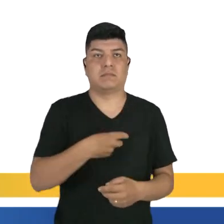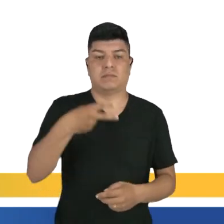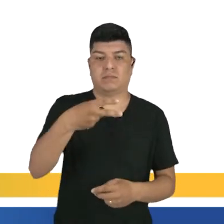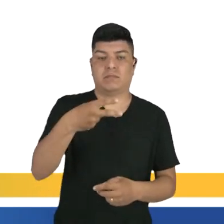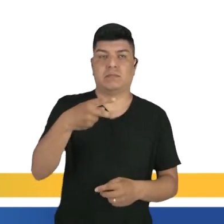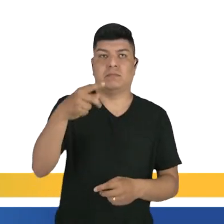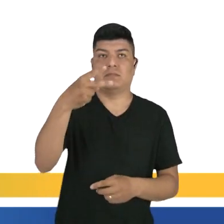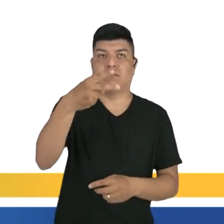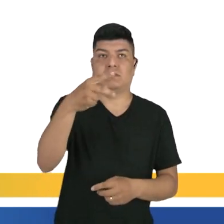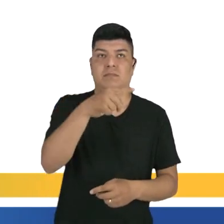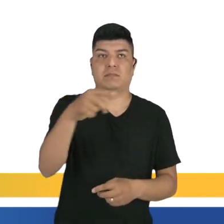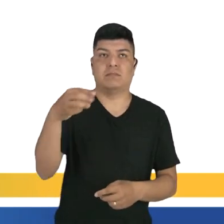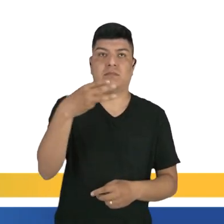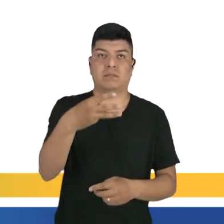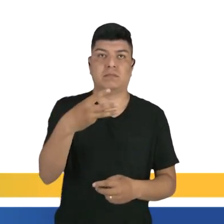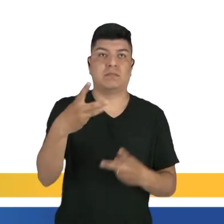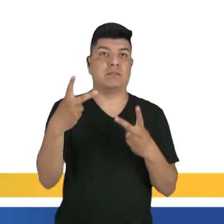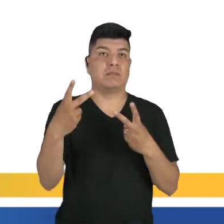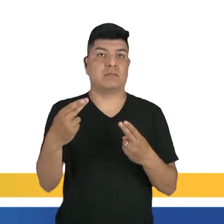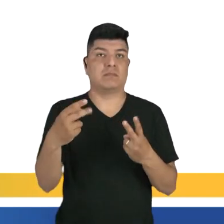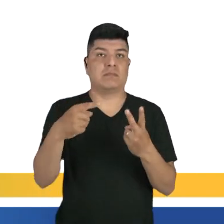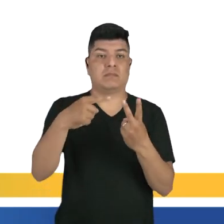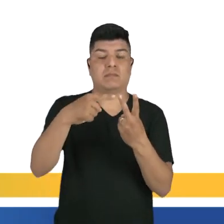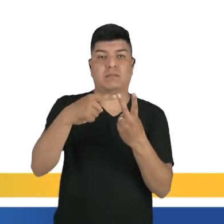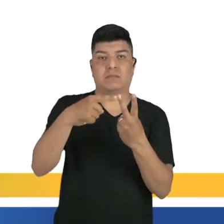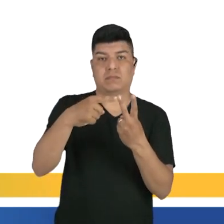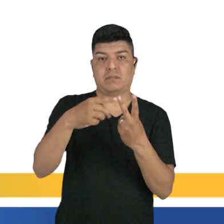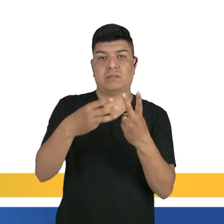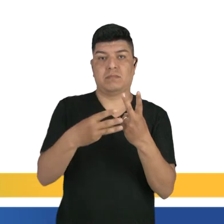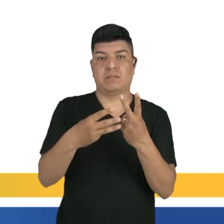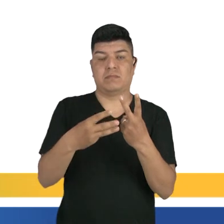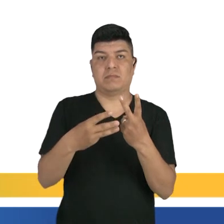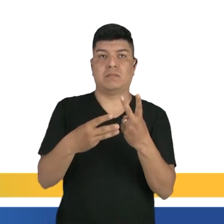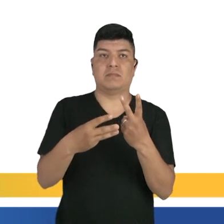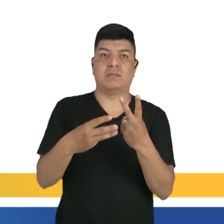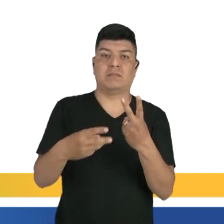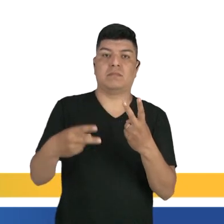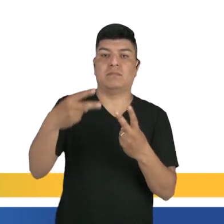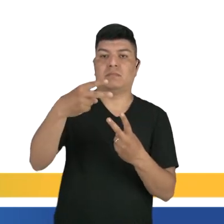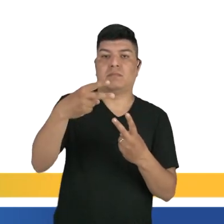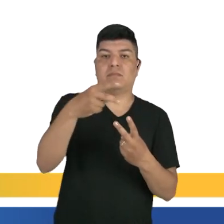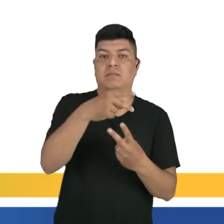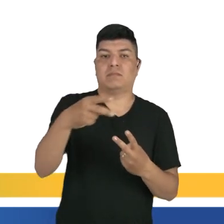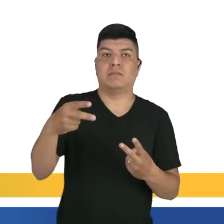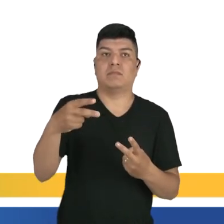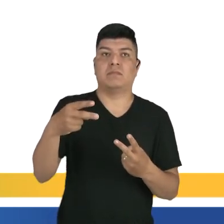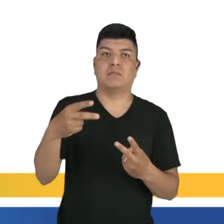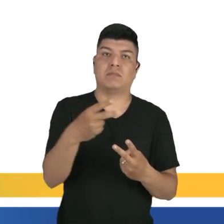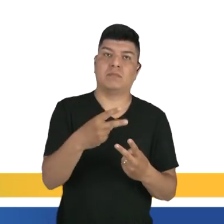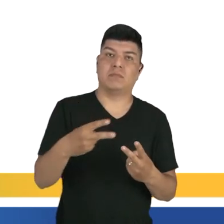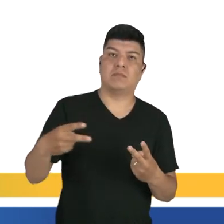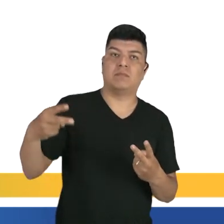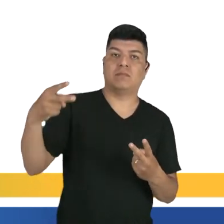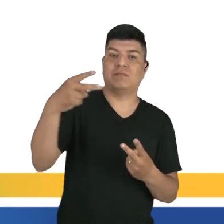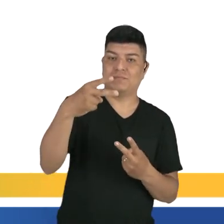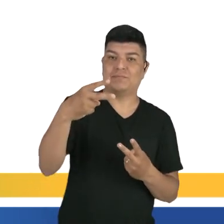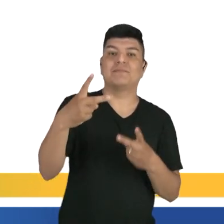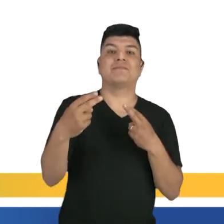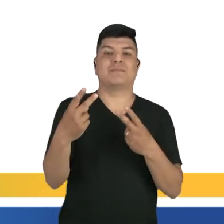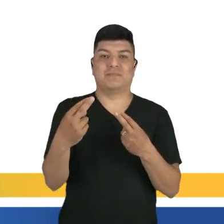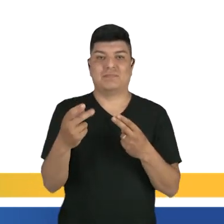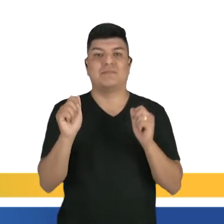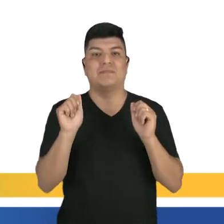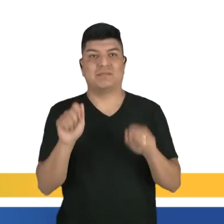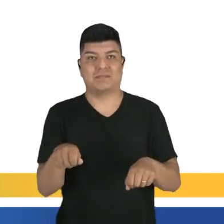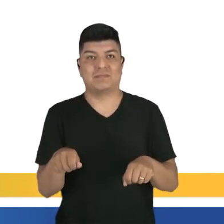2 elevado a 2/3 é a raiz cúbica de 2 ao quadrado. Então, vale essa igualdade